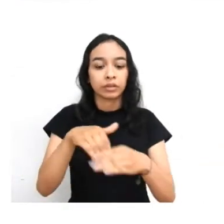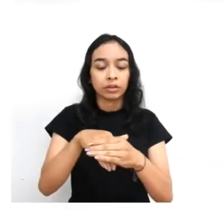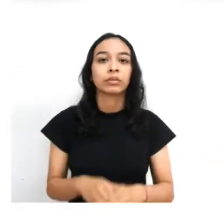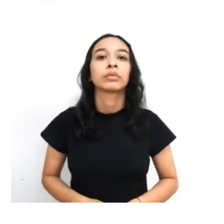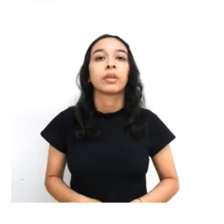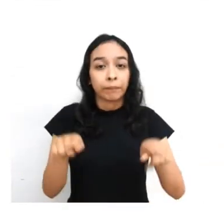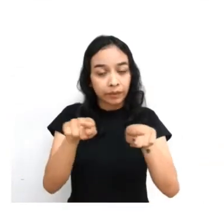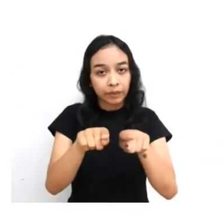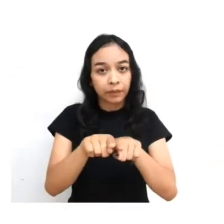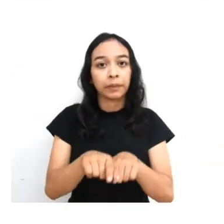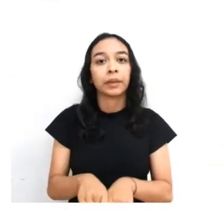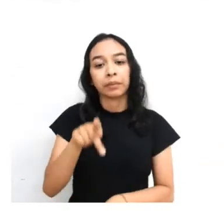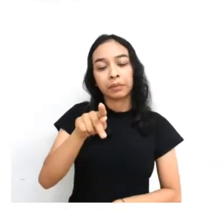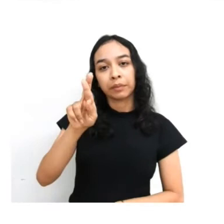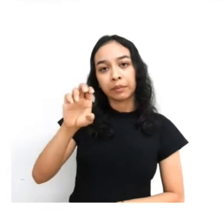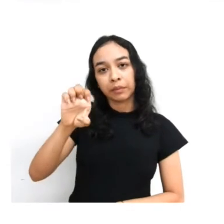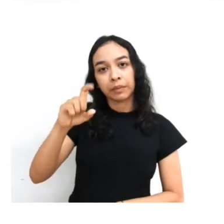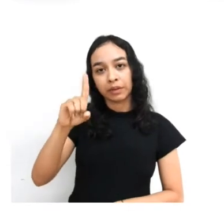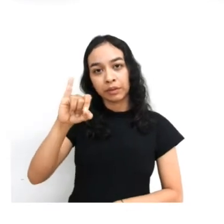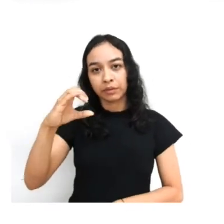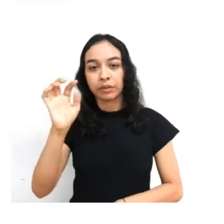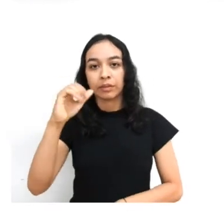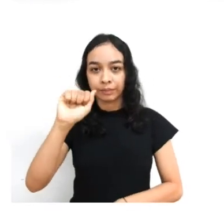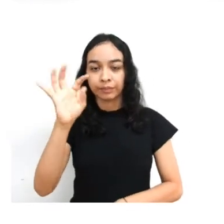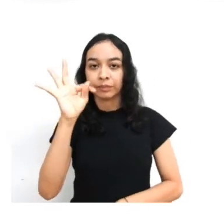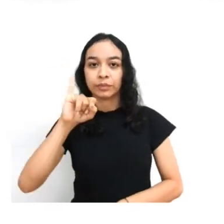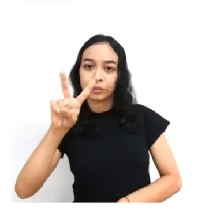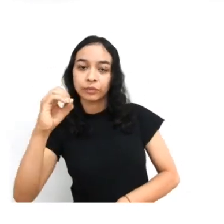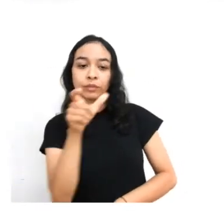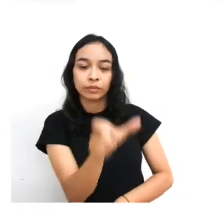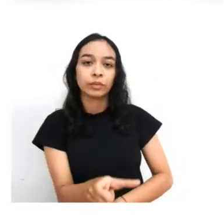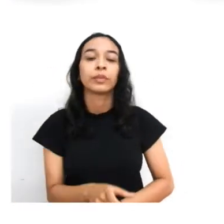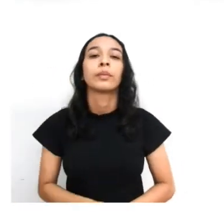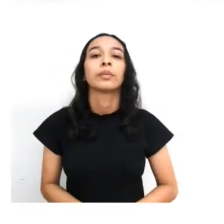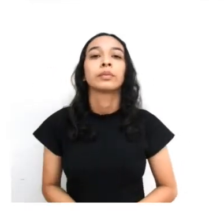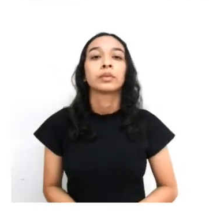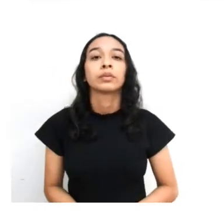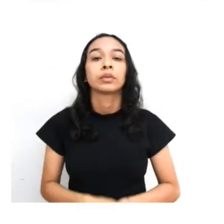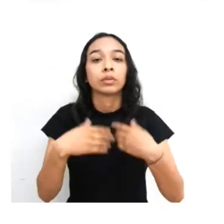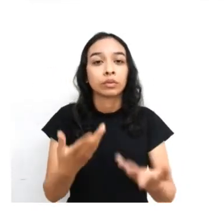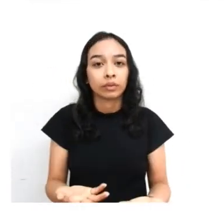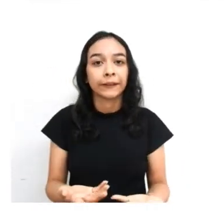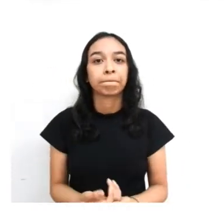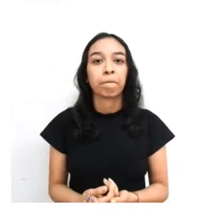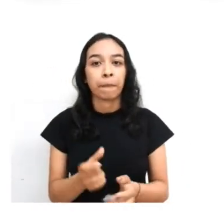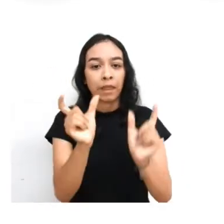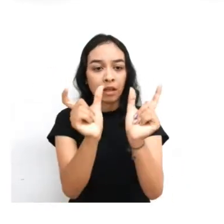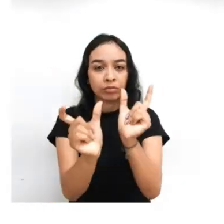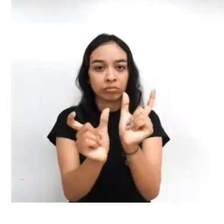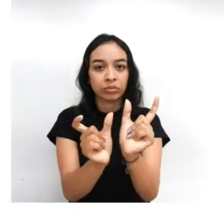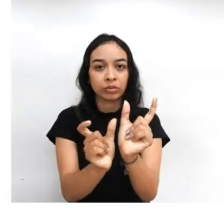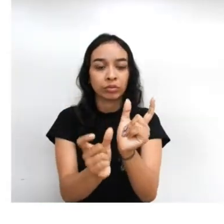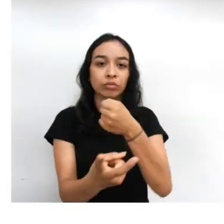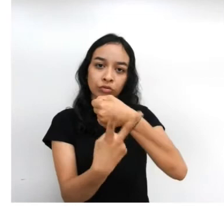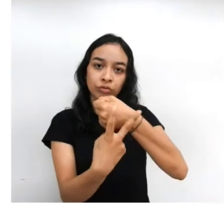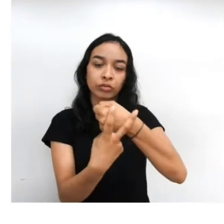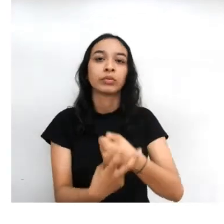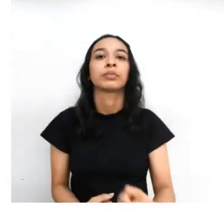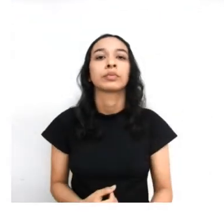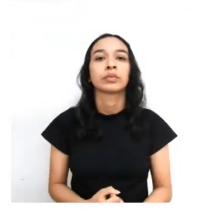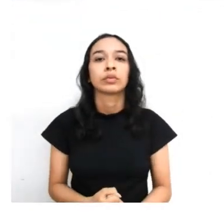do predicativo do sujeito quando a construção se faz com o verbo sum, ou seja, o nosso verbo ser em língua